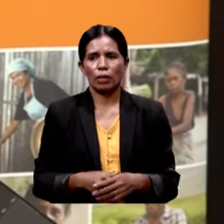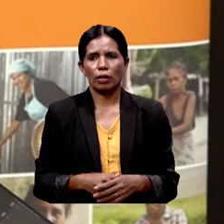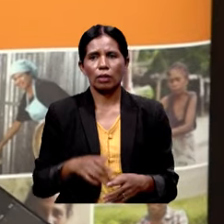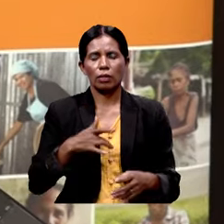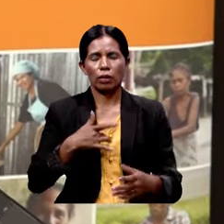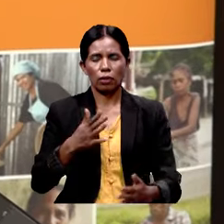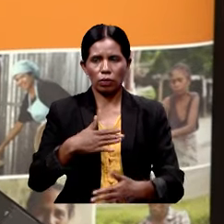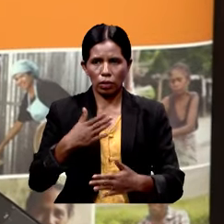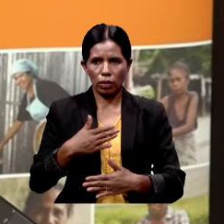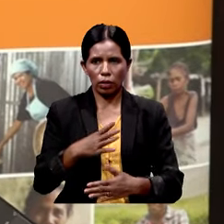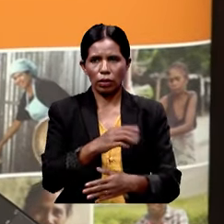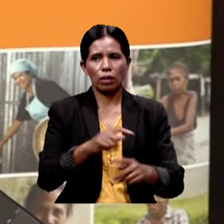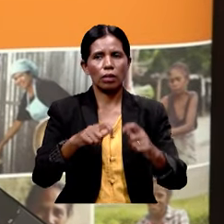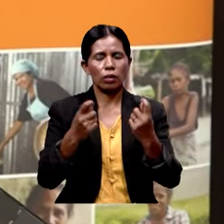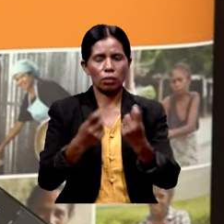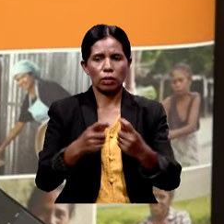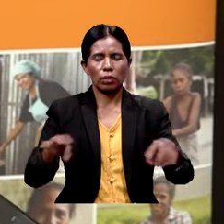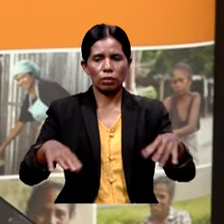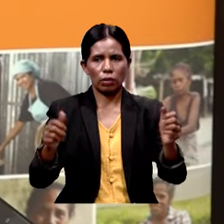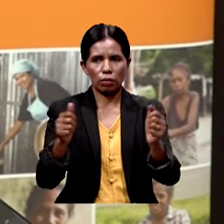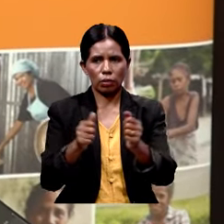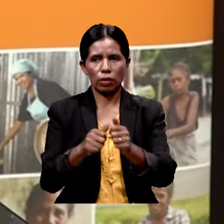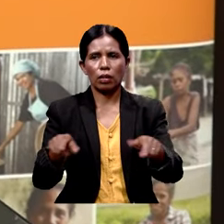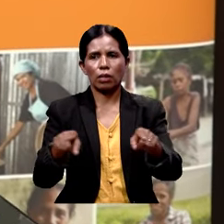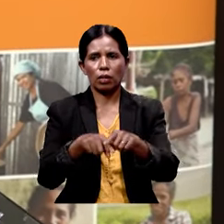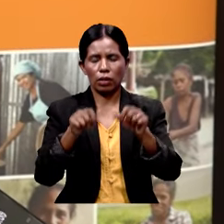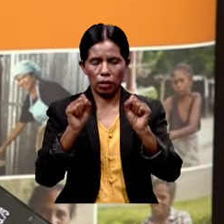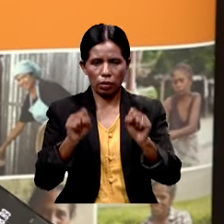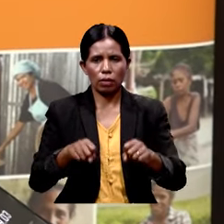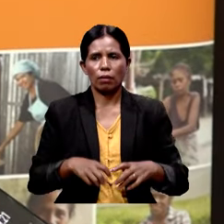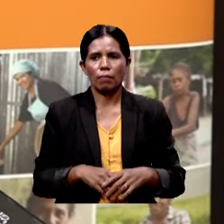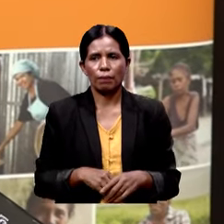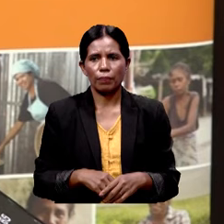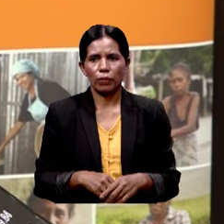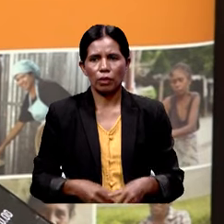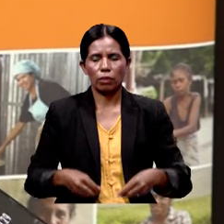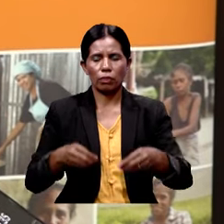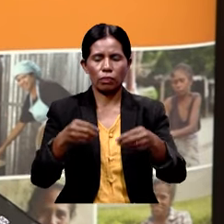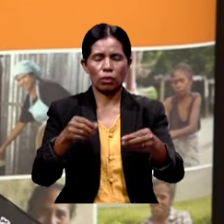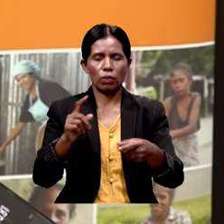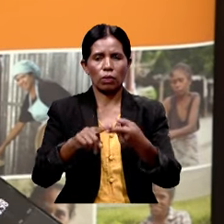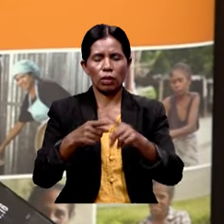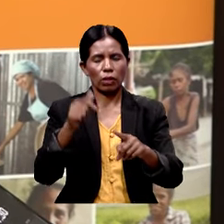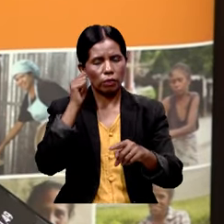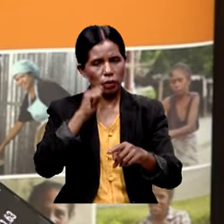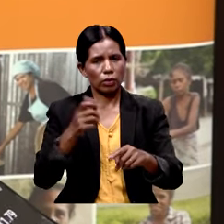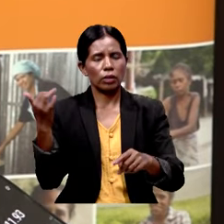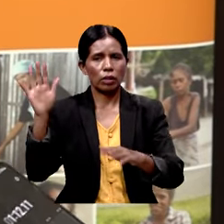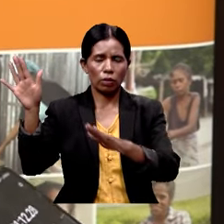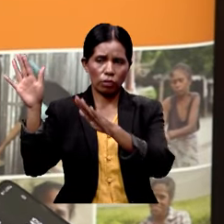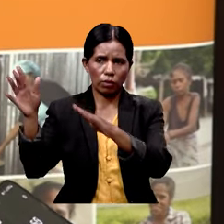aprecia ba tipo de colaboração, cooperação ser Hansané para o Ribele, em poder feito maluco ser área rural